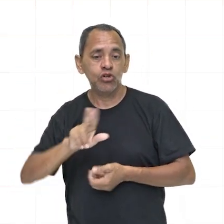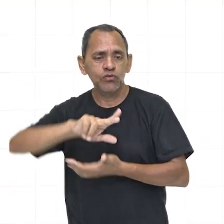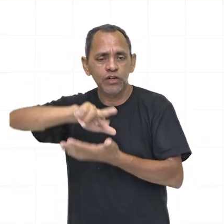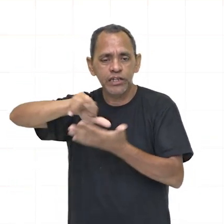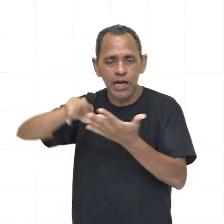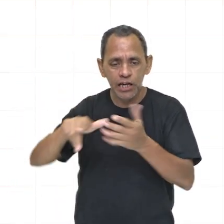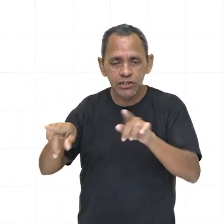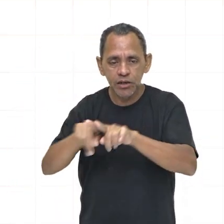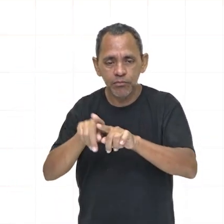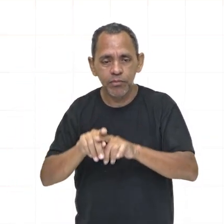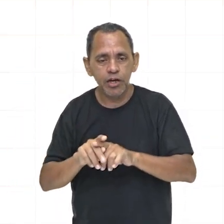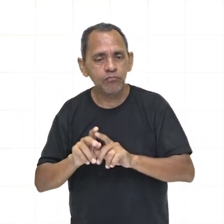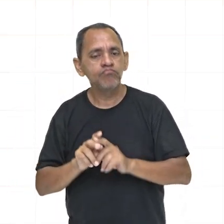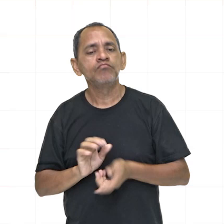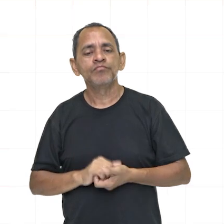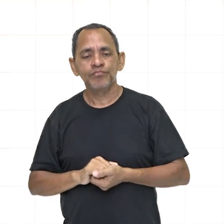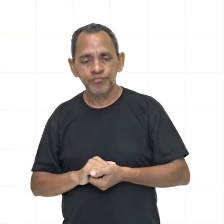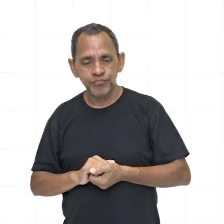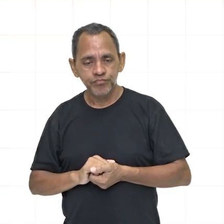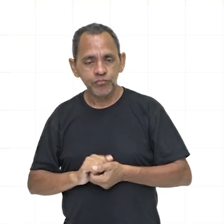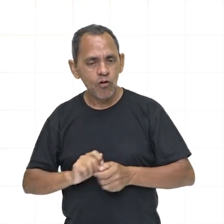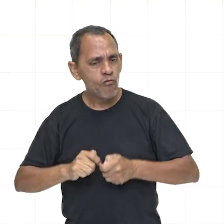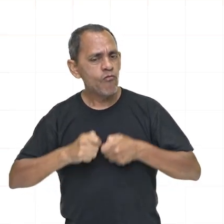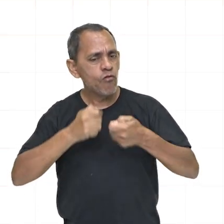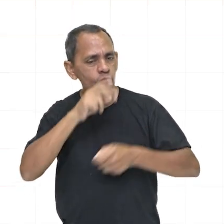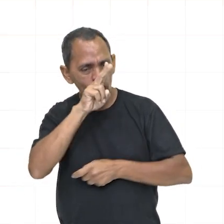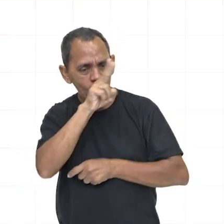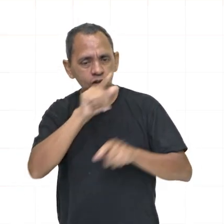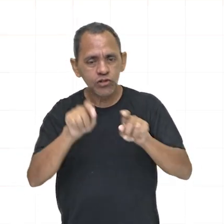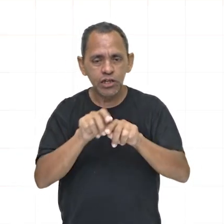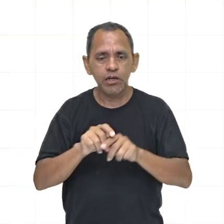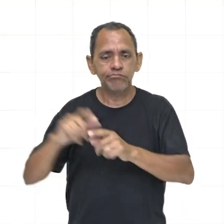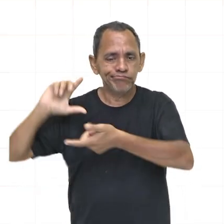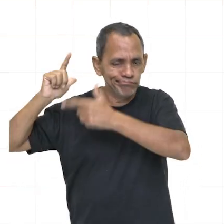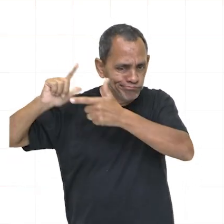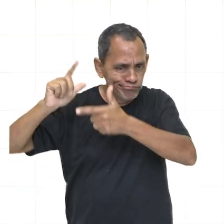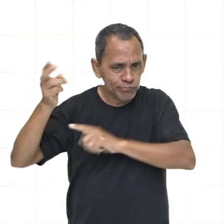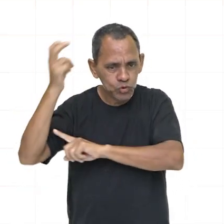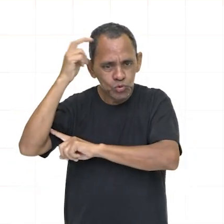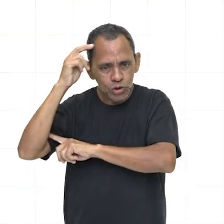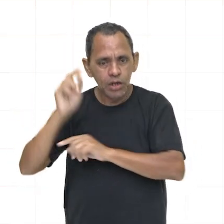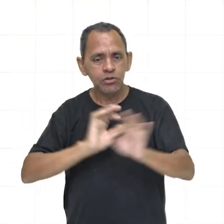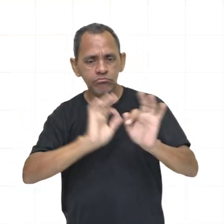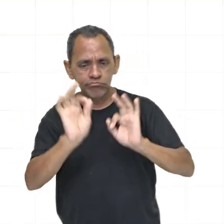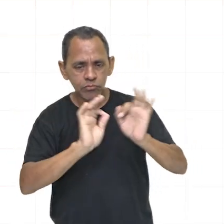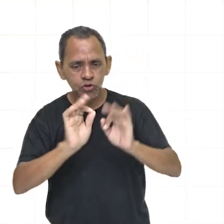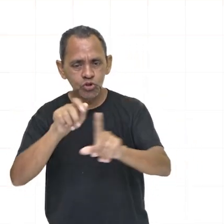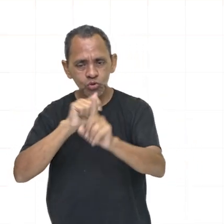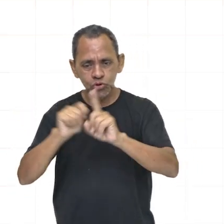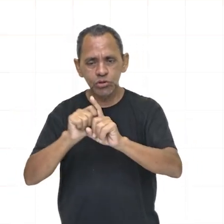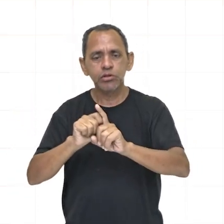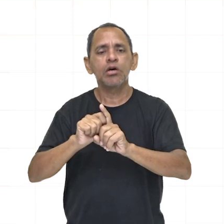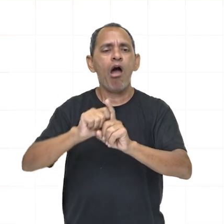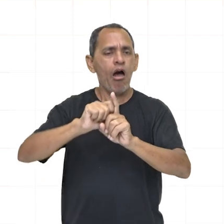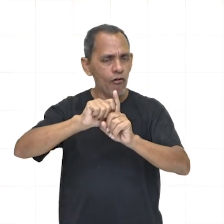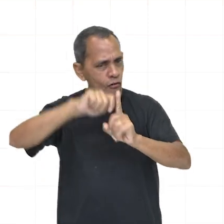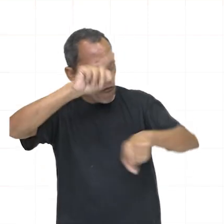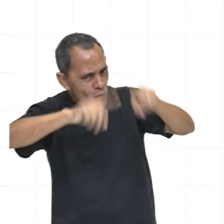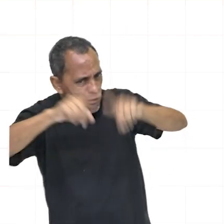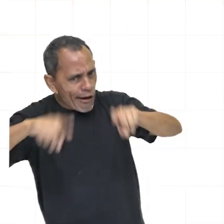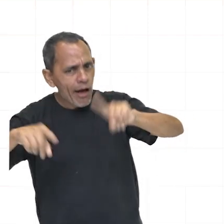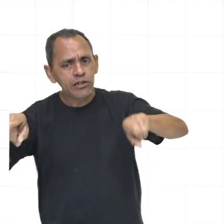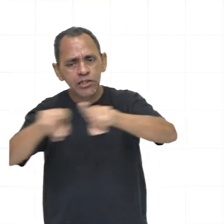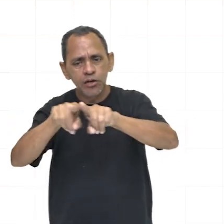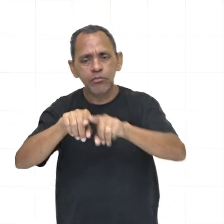culturais, organização social complexa. Então, essas são as comuns ali, as características